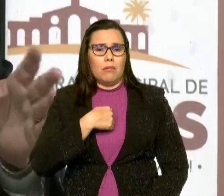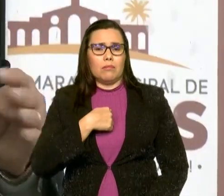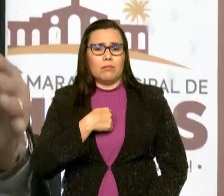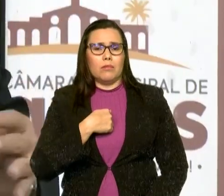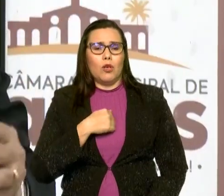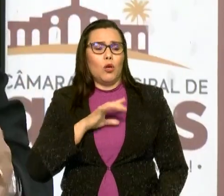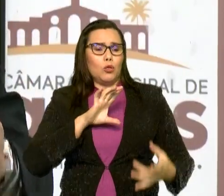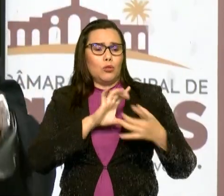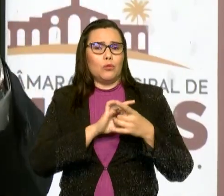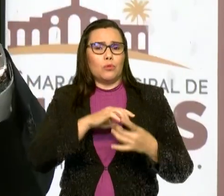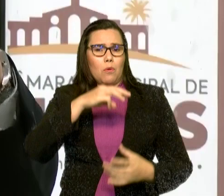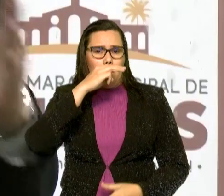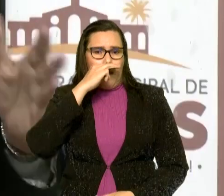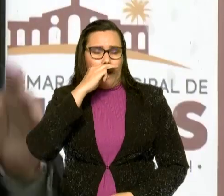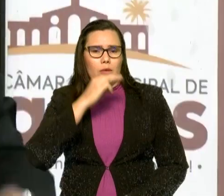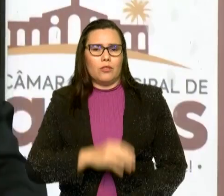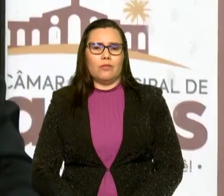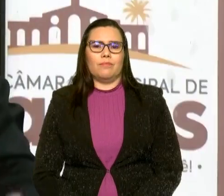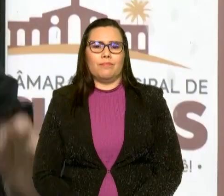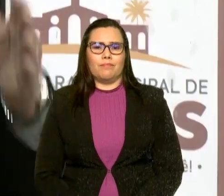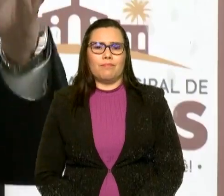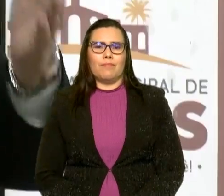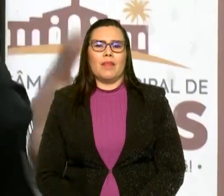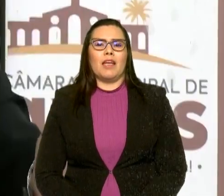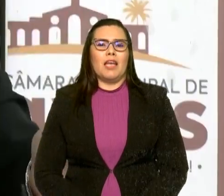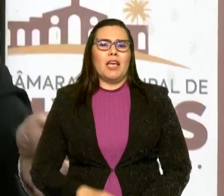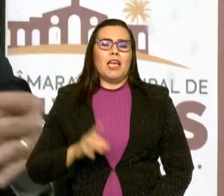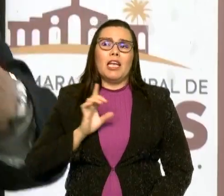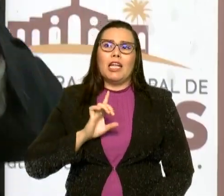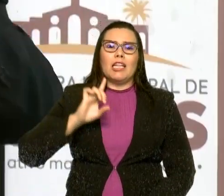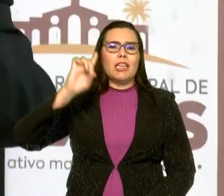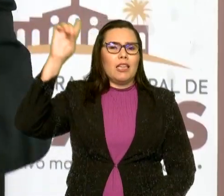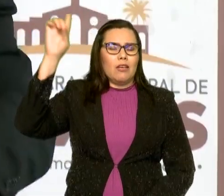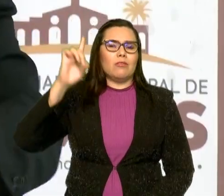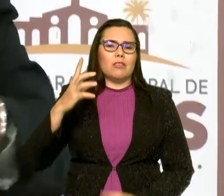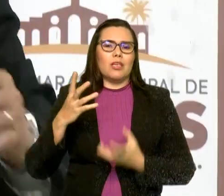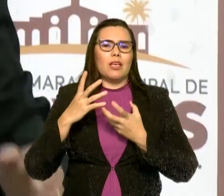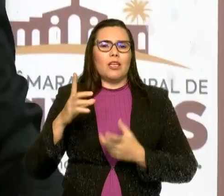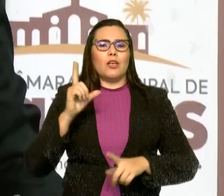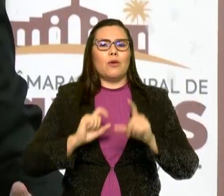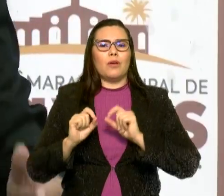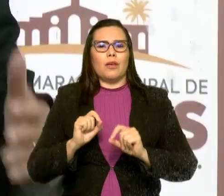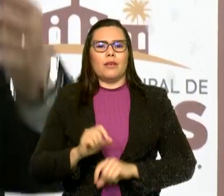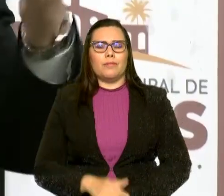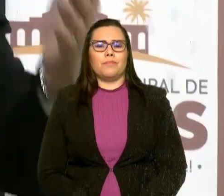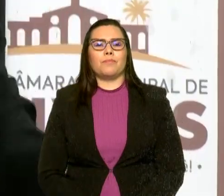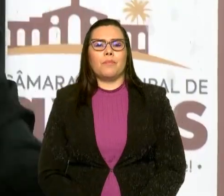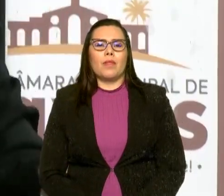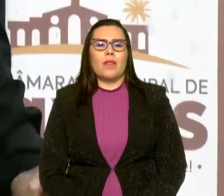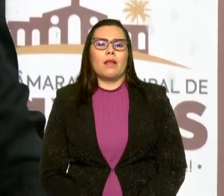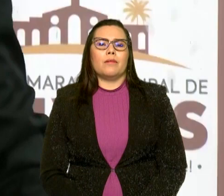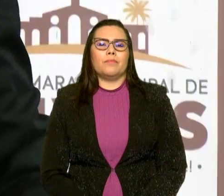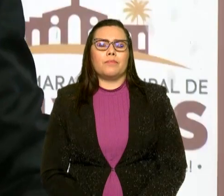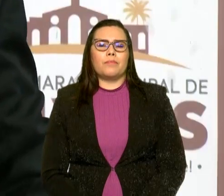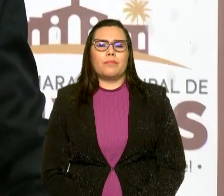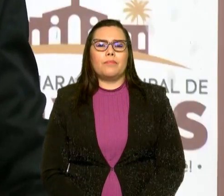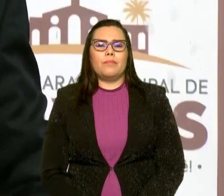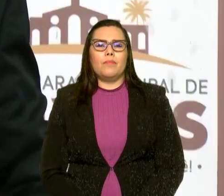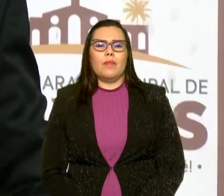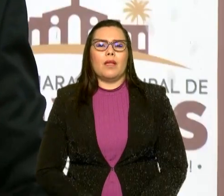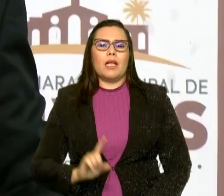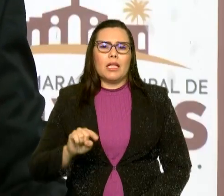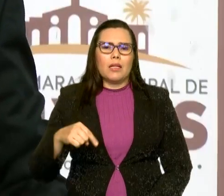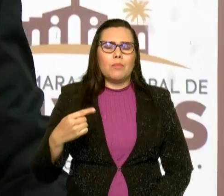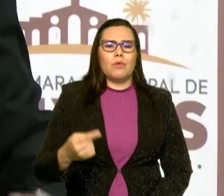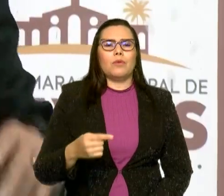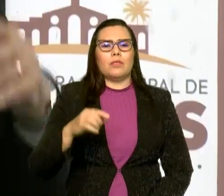como se Deus quisesse que a história fosse contada, ele se afastou, veio a sua companheira Cleide, e lá eu deixei também a minha filha Nina